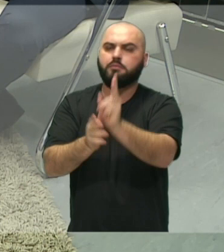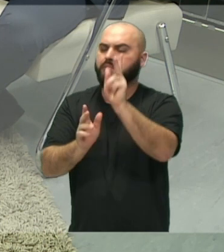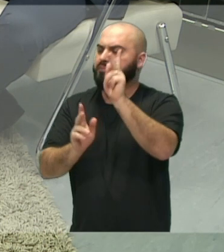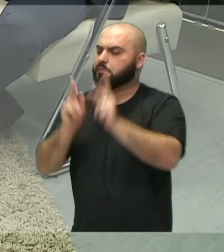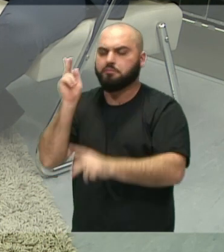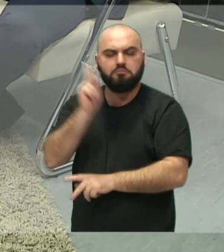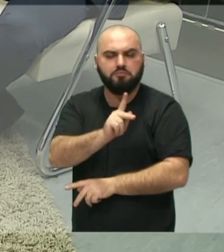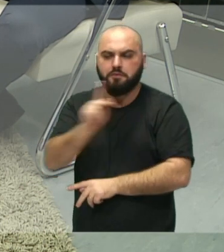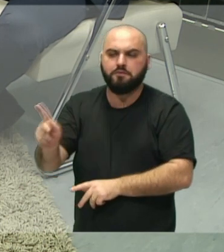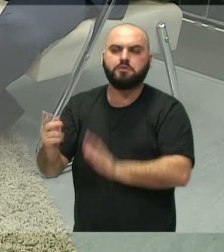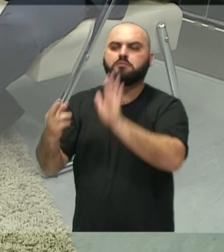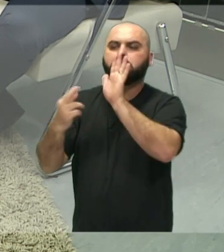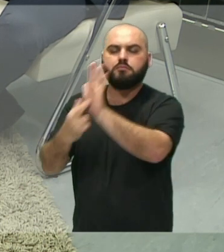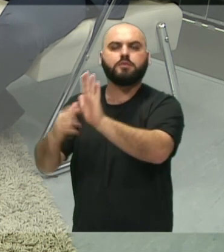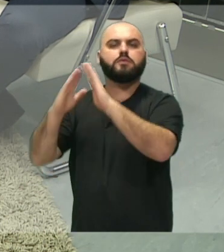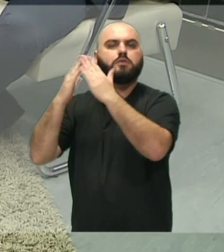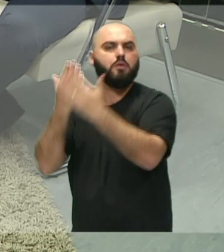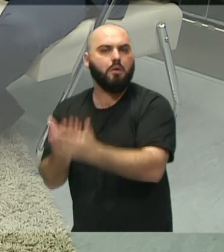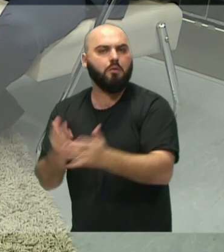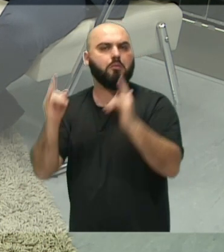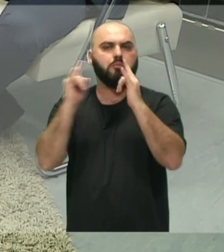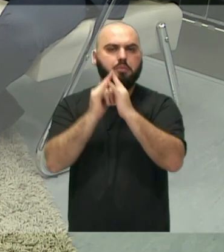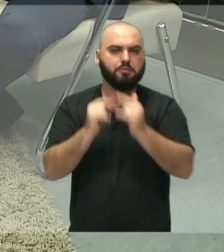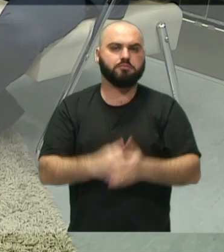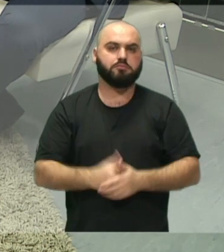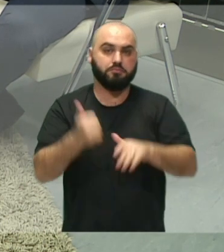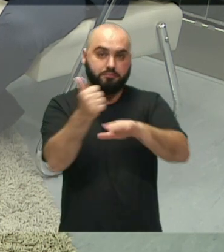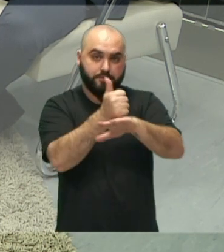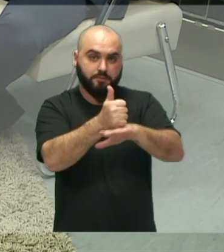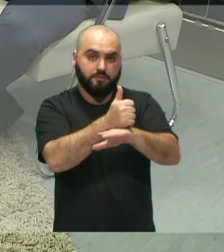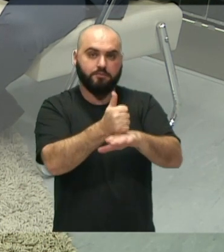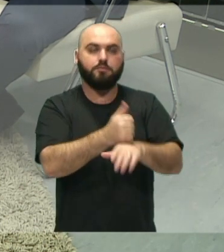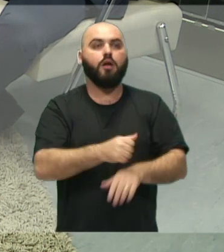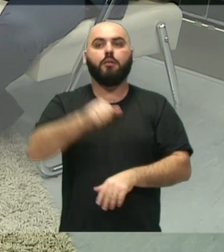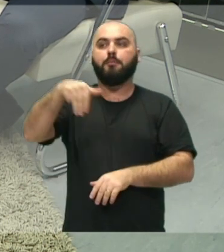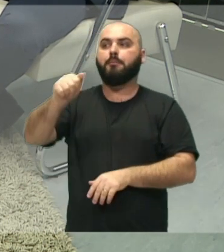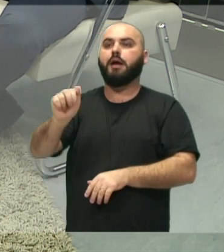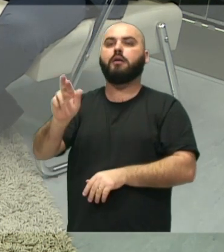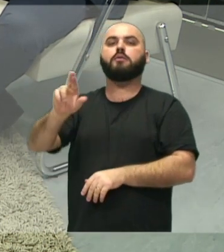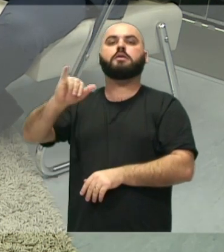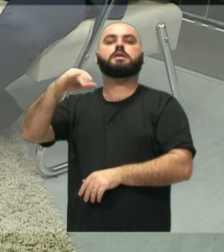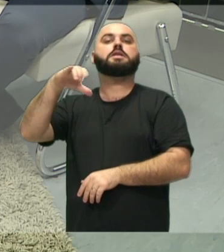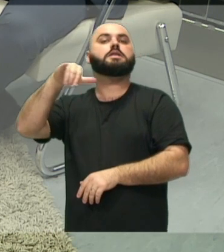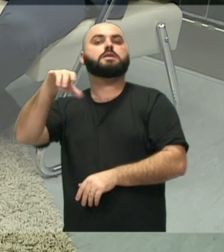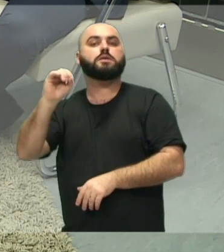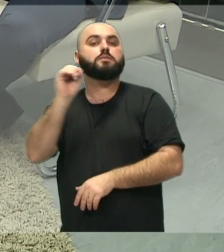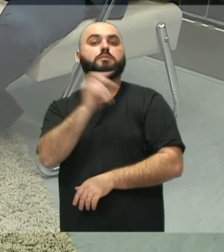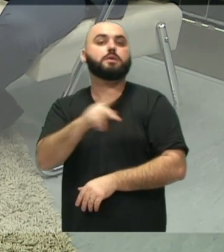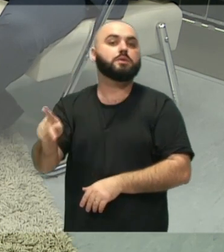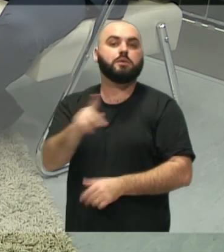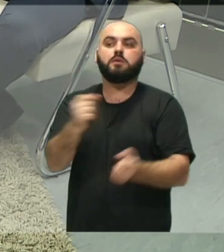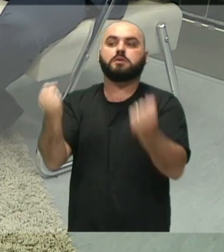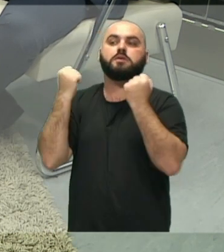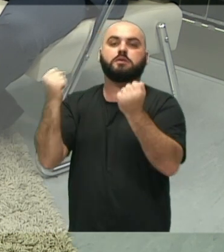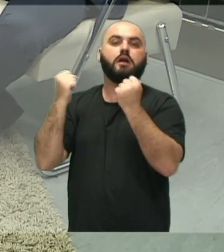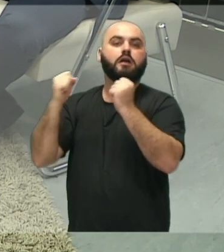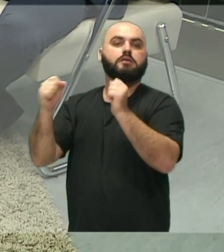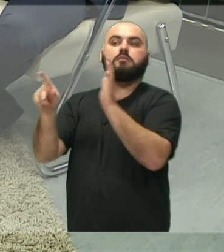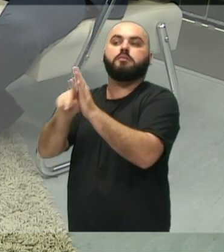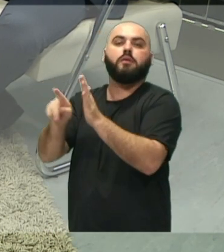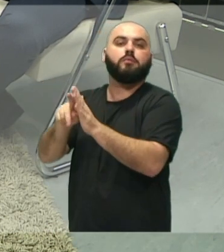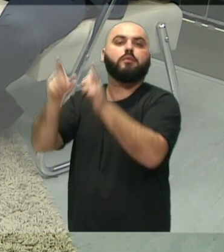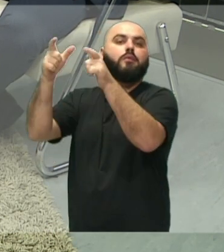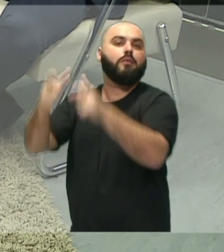escola ou daquela instituição. Os profissionais que trabalham em academia, o Maurício, o professor de ginástica da academia tal. É um processo já que te